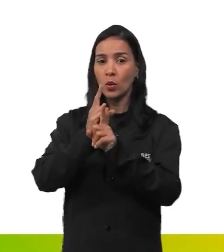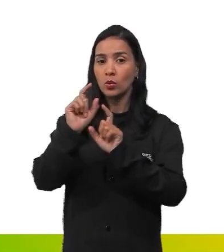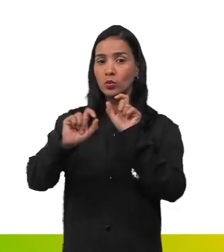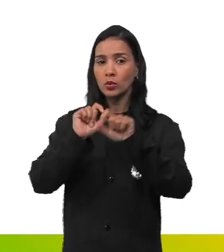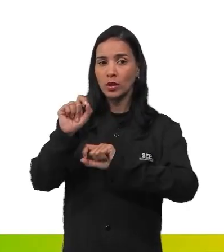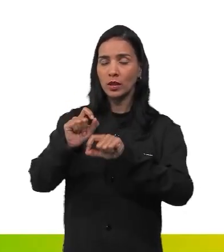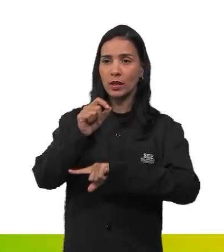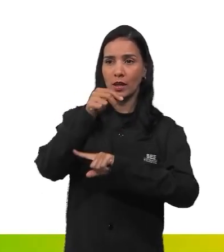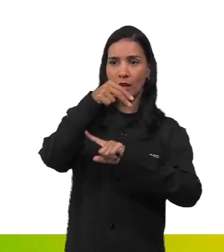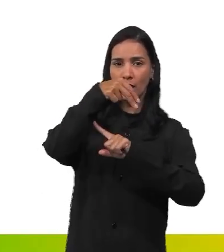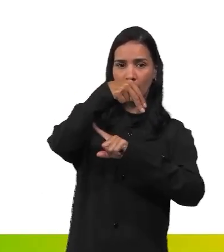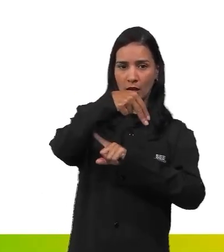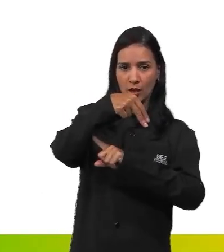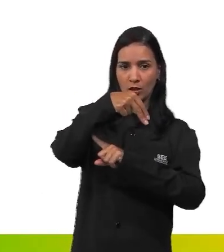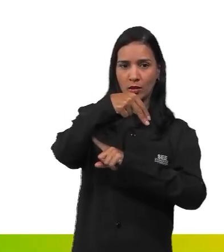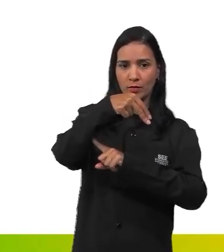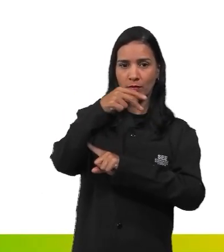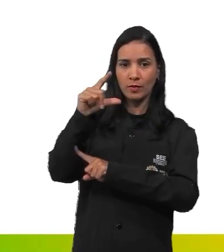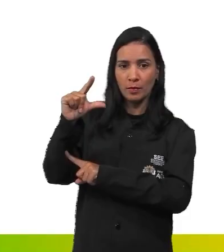que